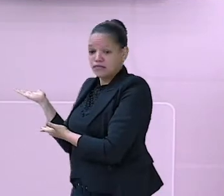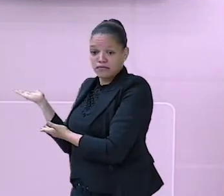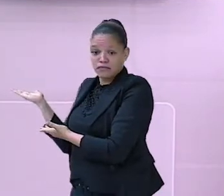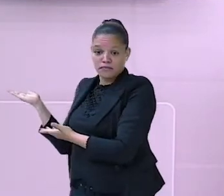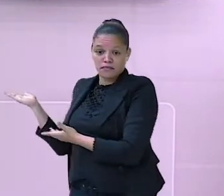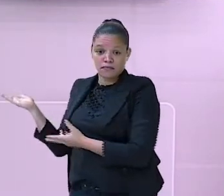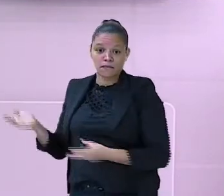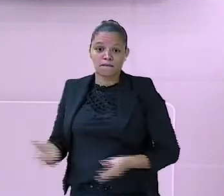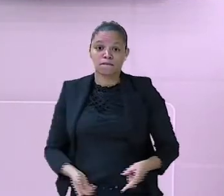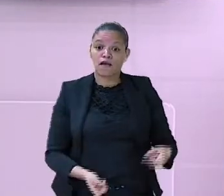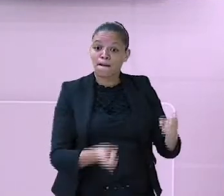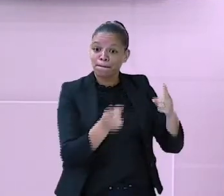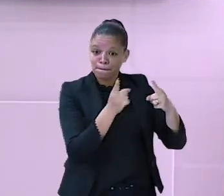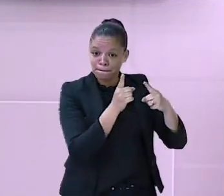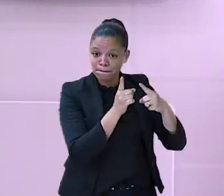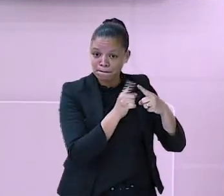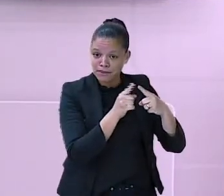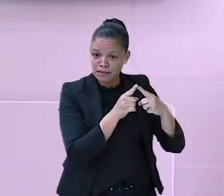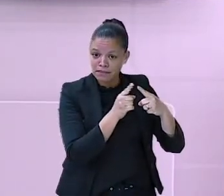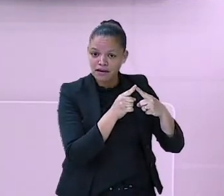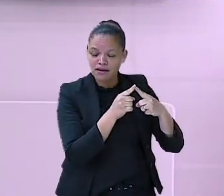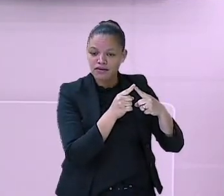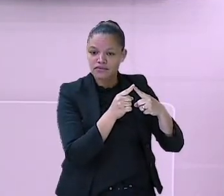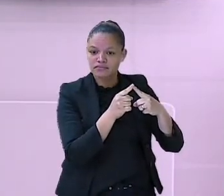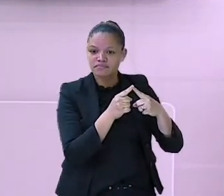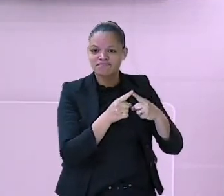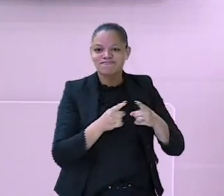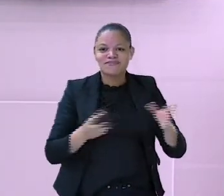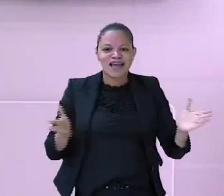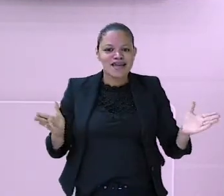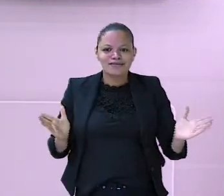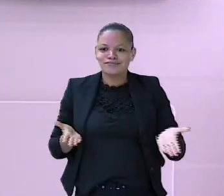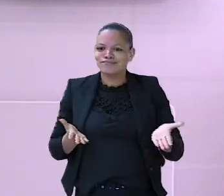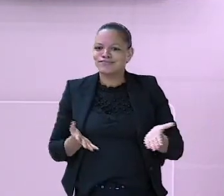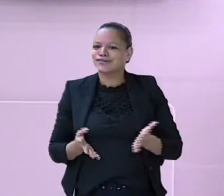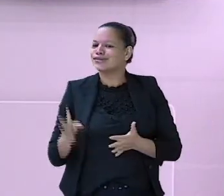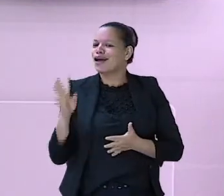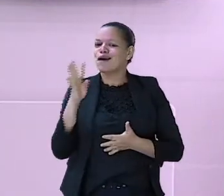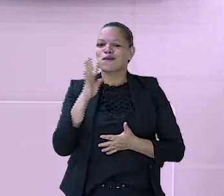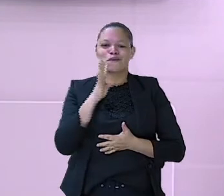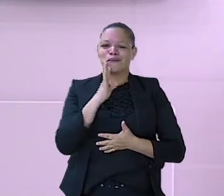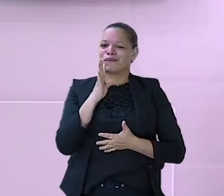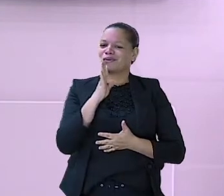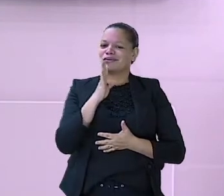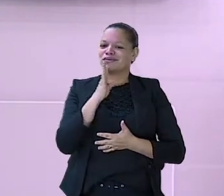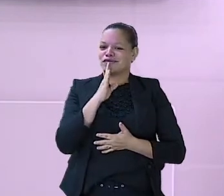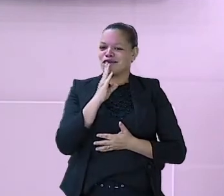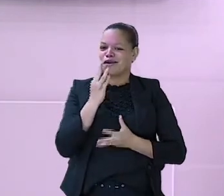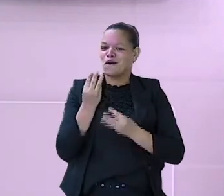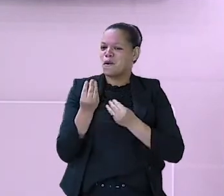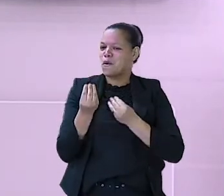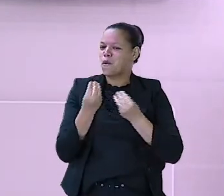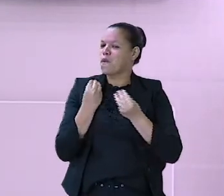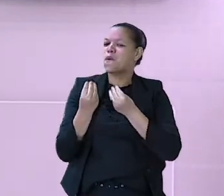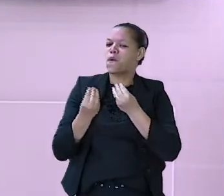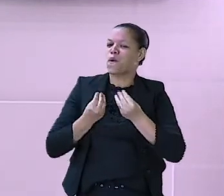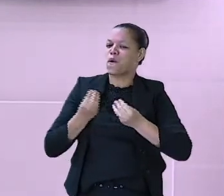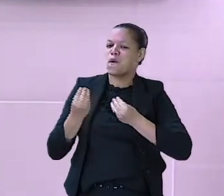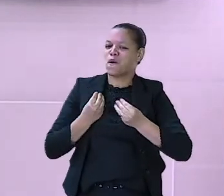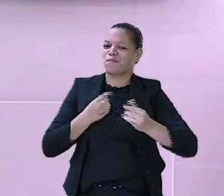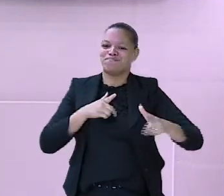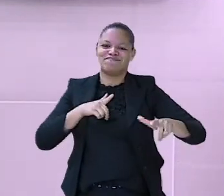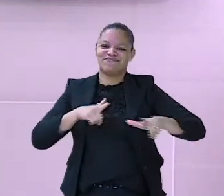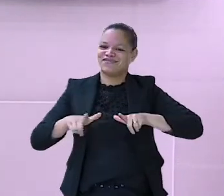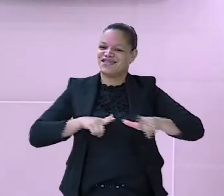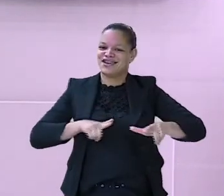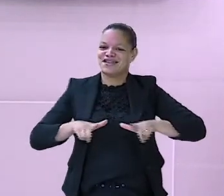o domínio da técnica do plantio. Eles não iriam plantar qualquer coisa que eles não soubessem. Então, eles já tinham